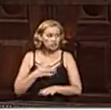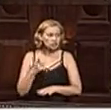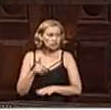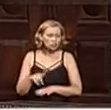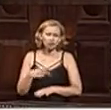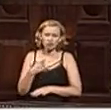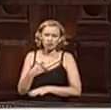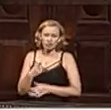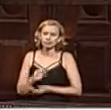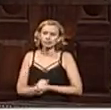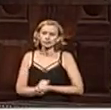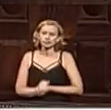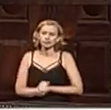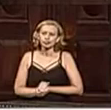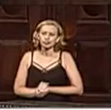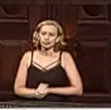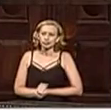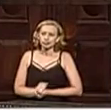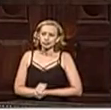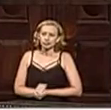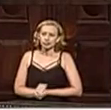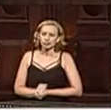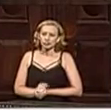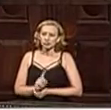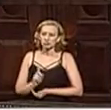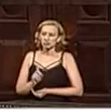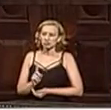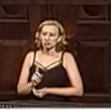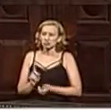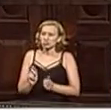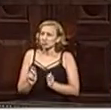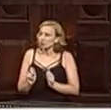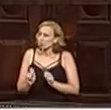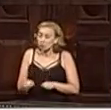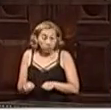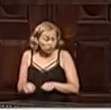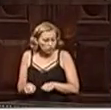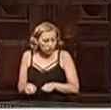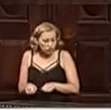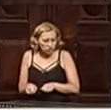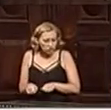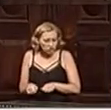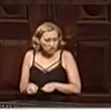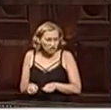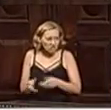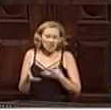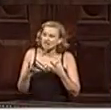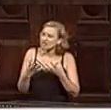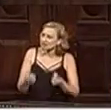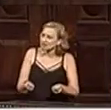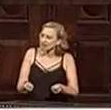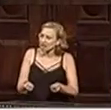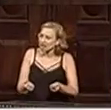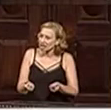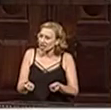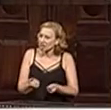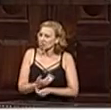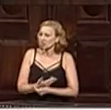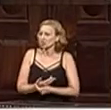adiante nessa fala. Não é possível apoiar uma iniciativa dessa